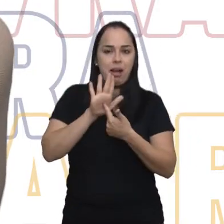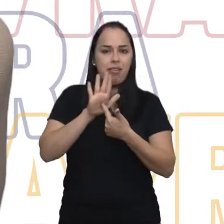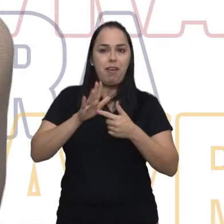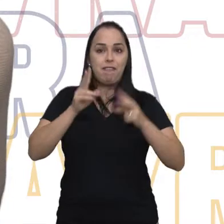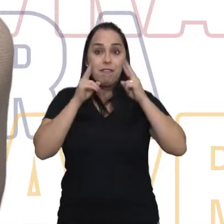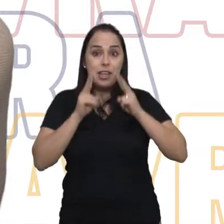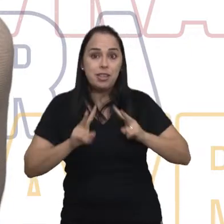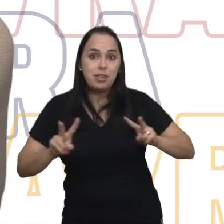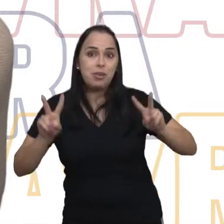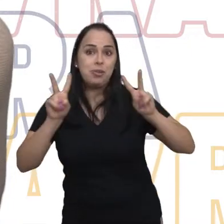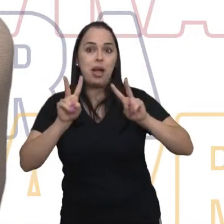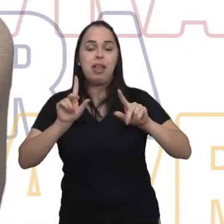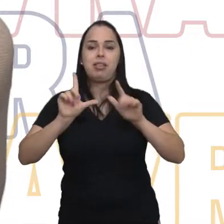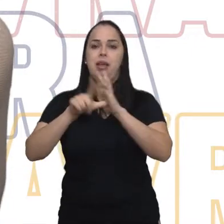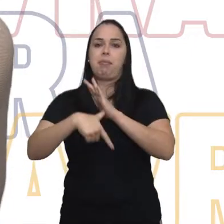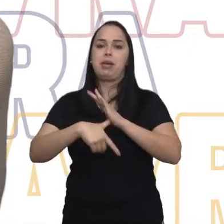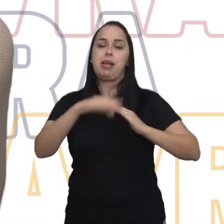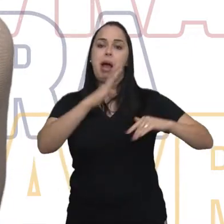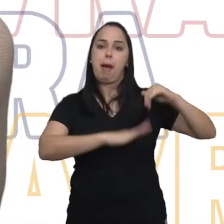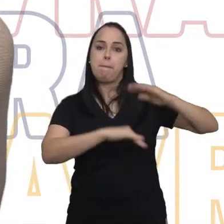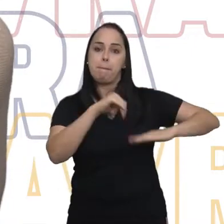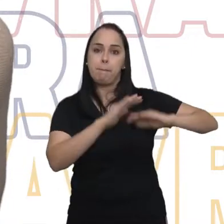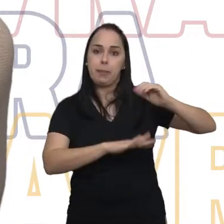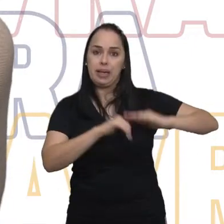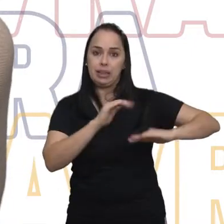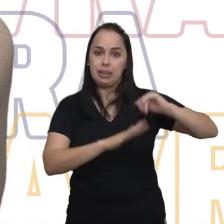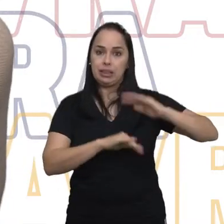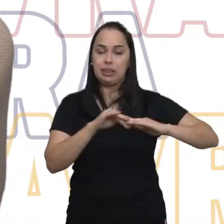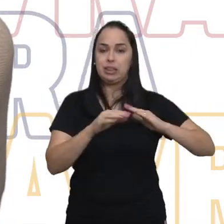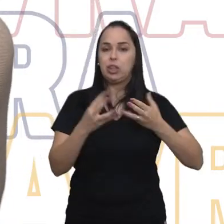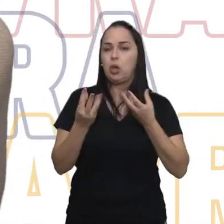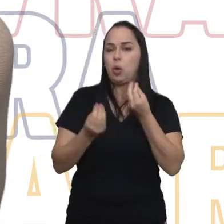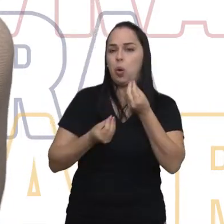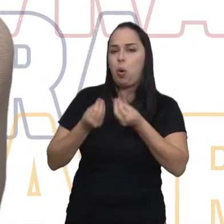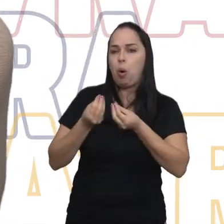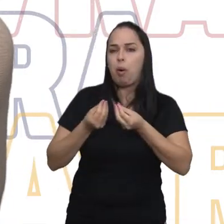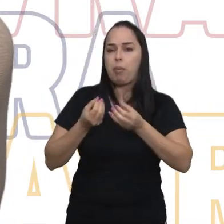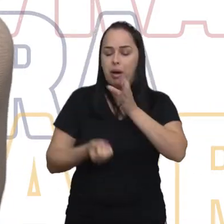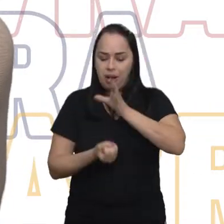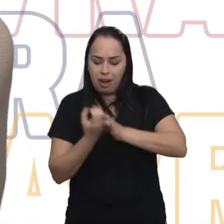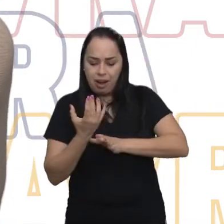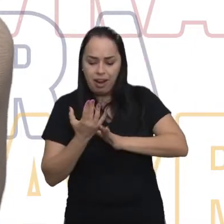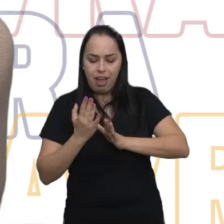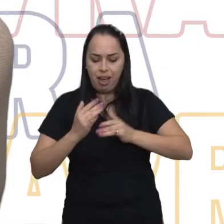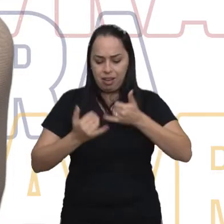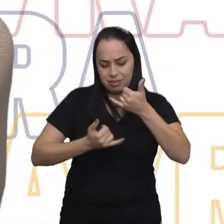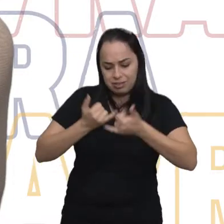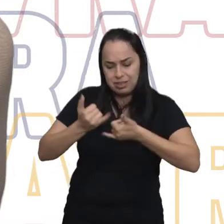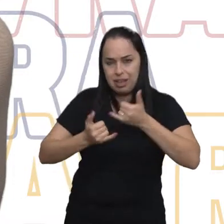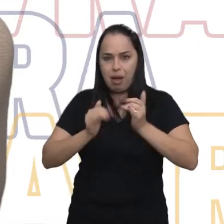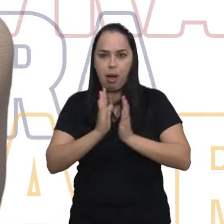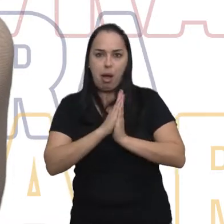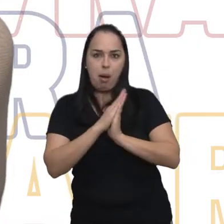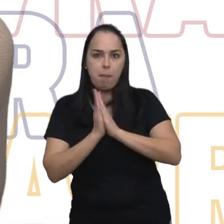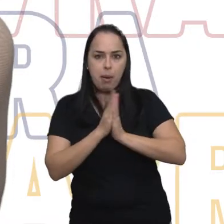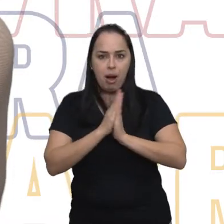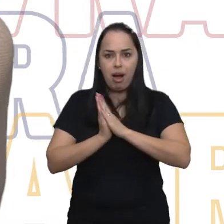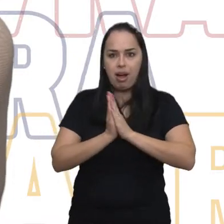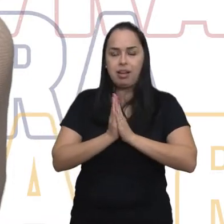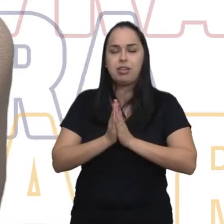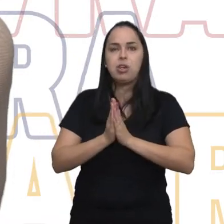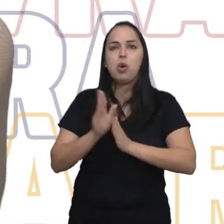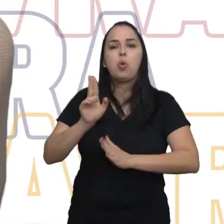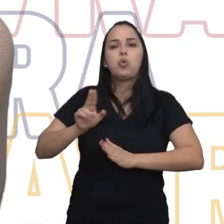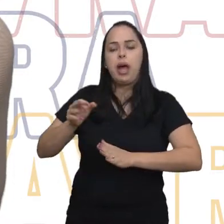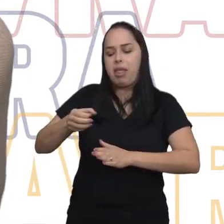e depois a parte prática, de onde eles vão poder mexer mesmo, fazer os brinquedos, bonequinha a partir de tampa